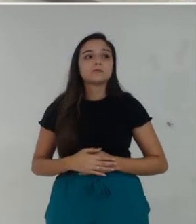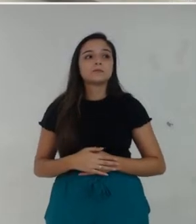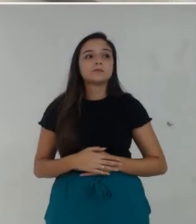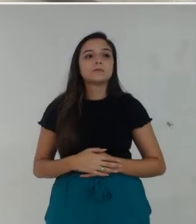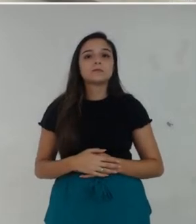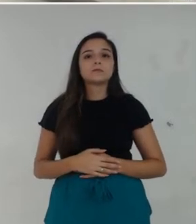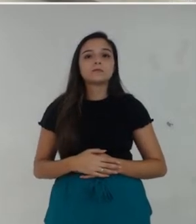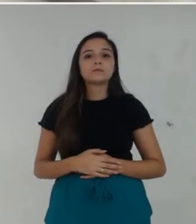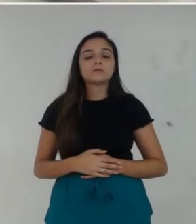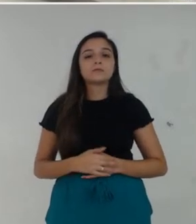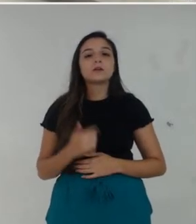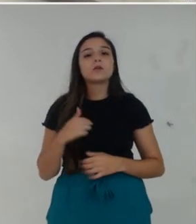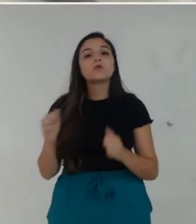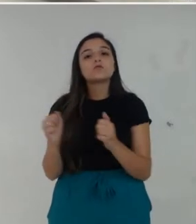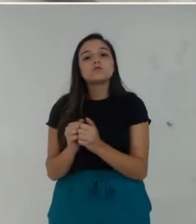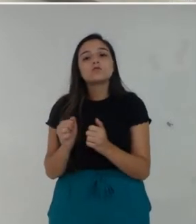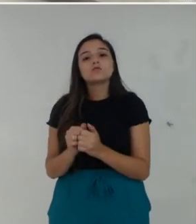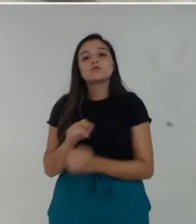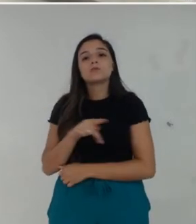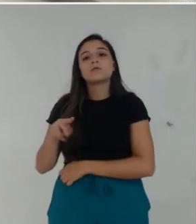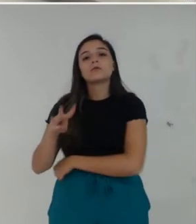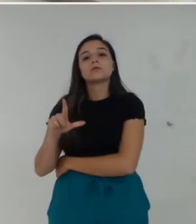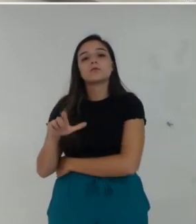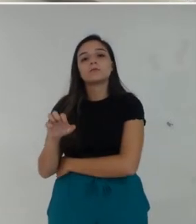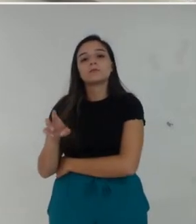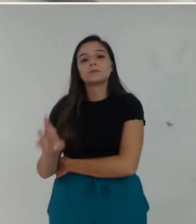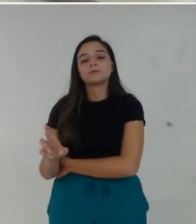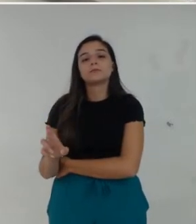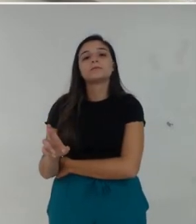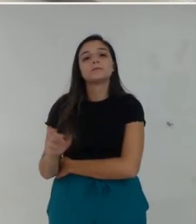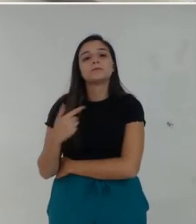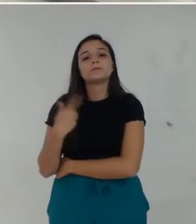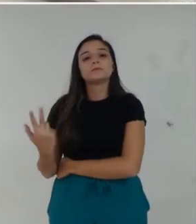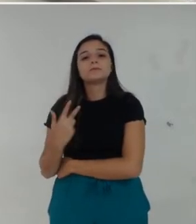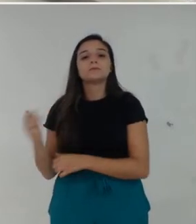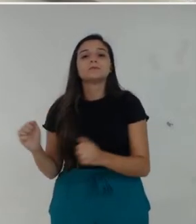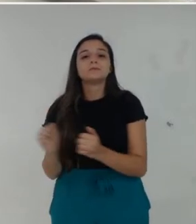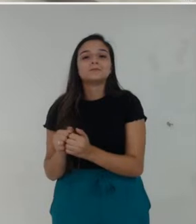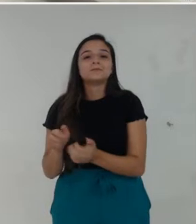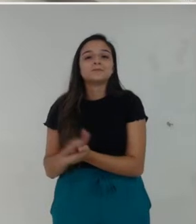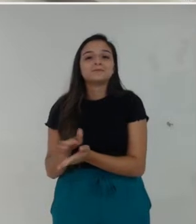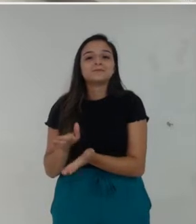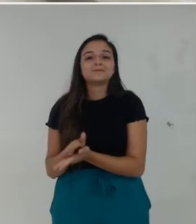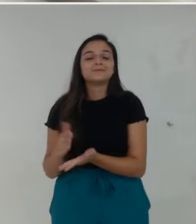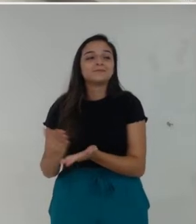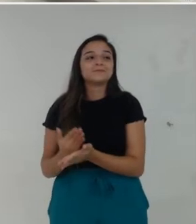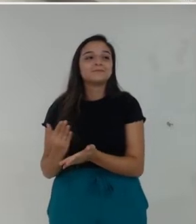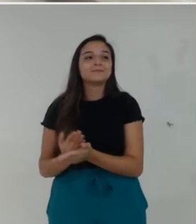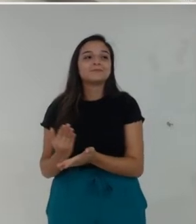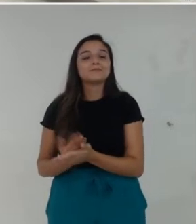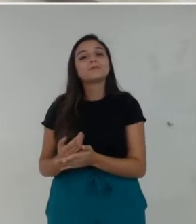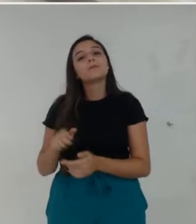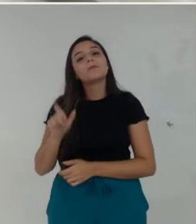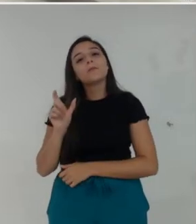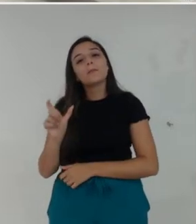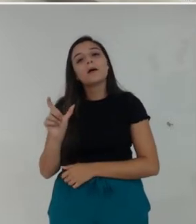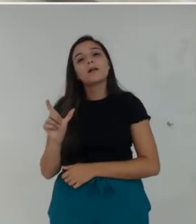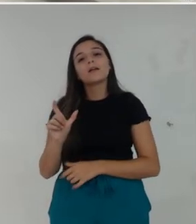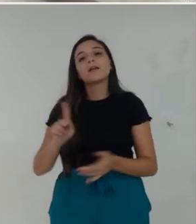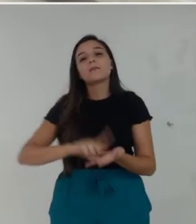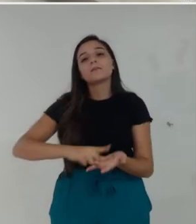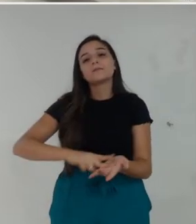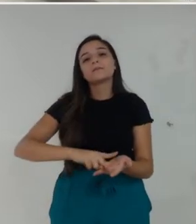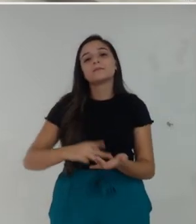Walter, eu tinha apenas, nós, né, tínhamos apenas publicado o livro Palavra do Tradutor, com o